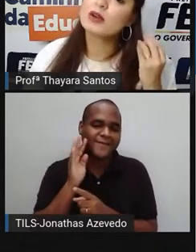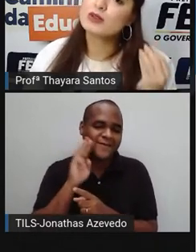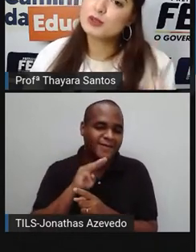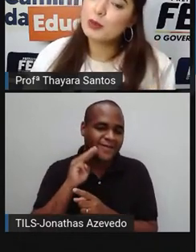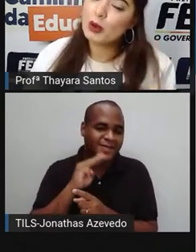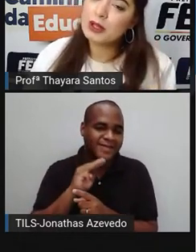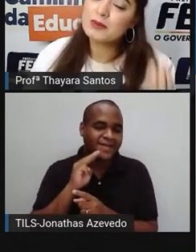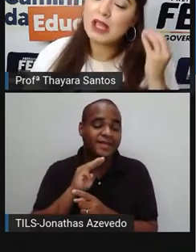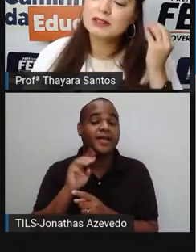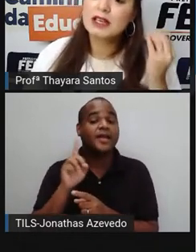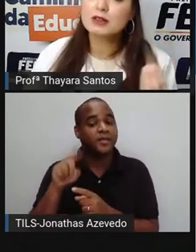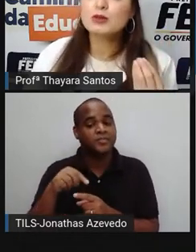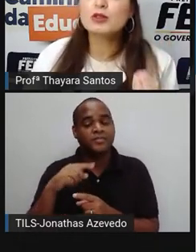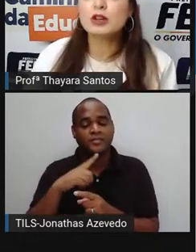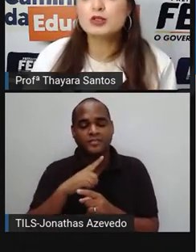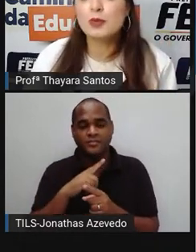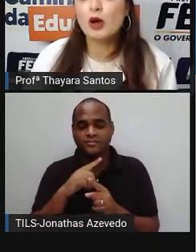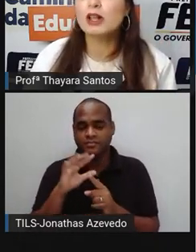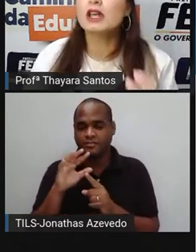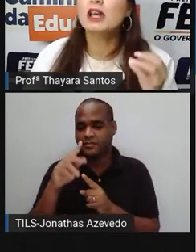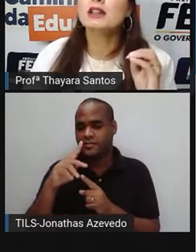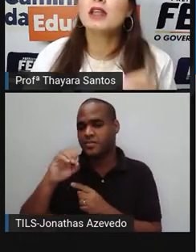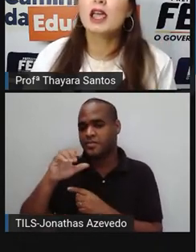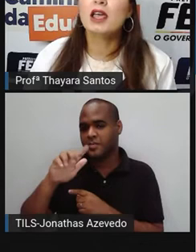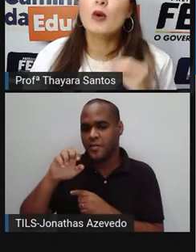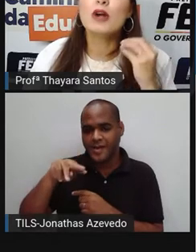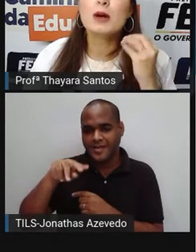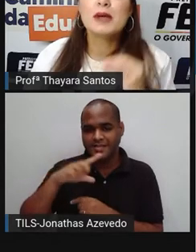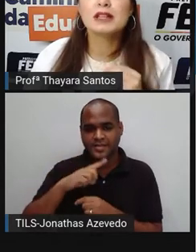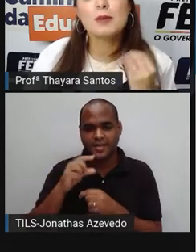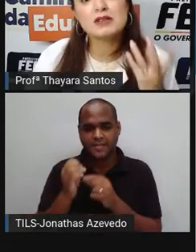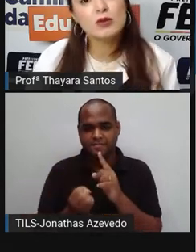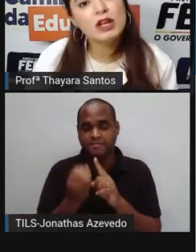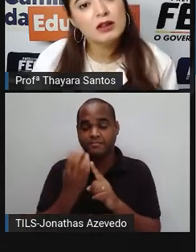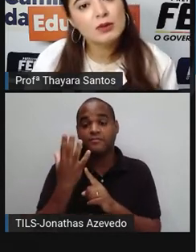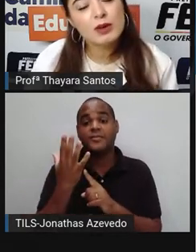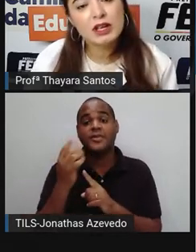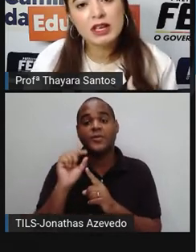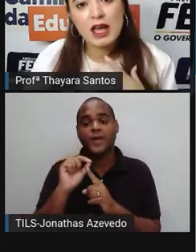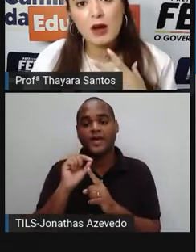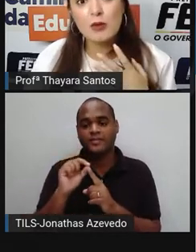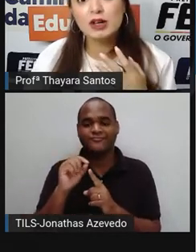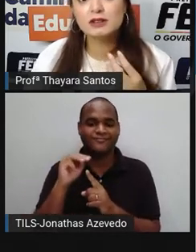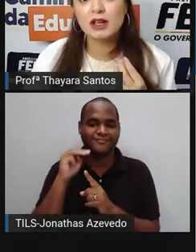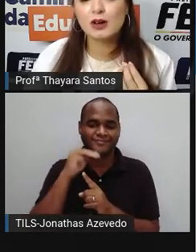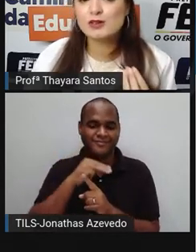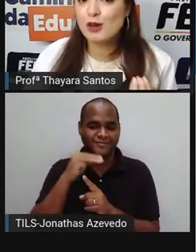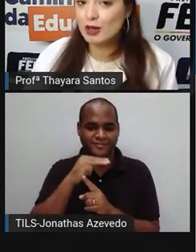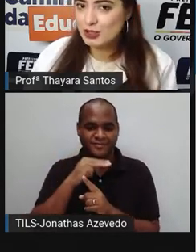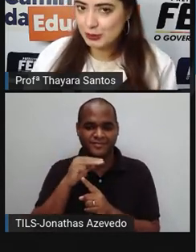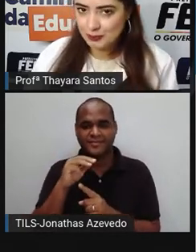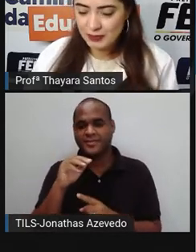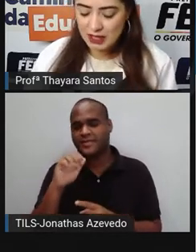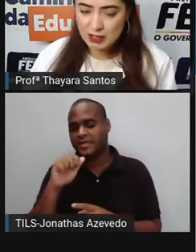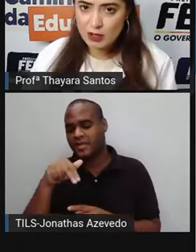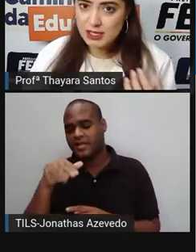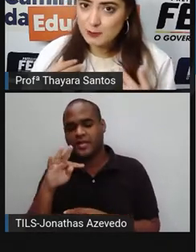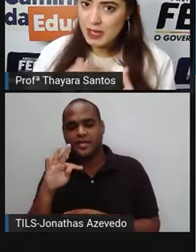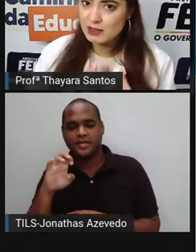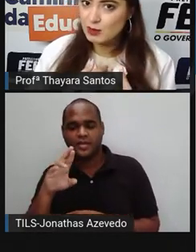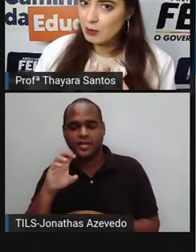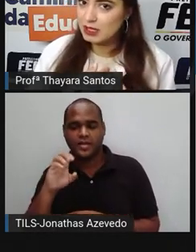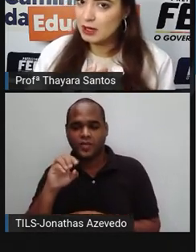Polly e o que é o grão de pólen dentro do grão de pólen tem o biometa masculino que é o anterozóide